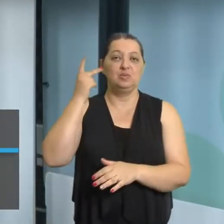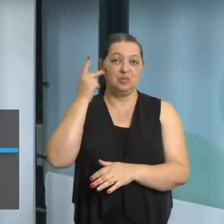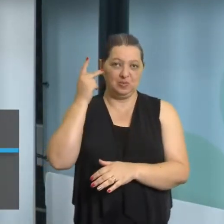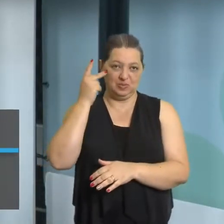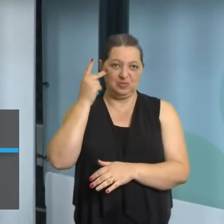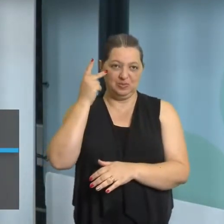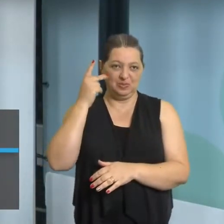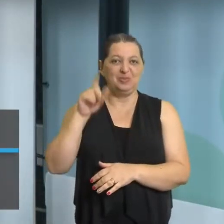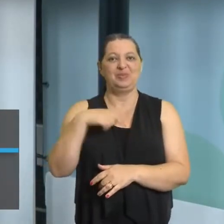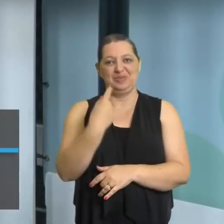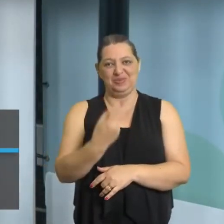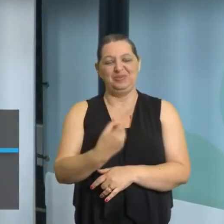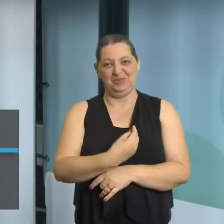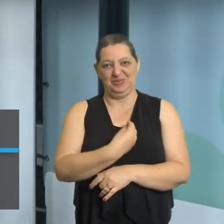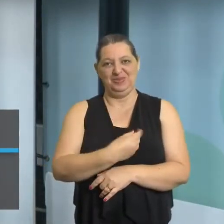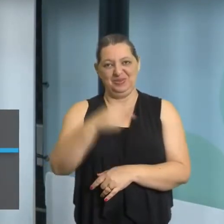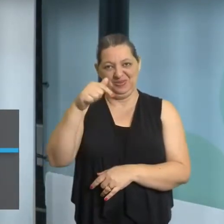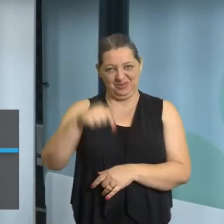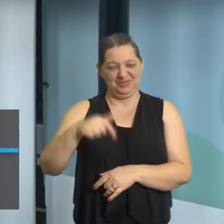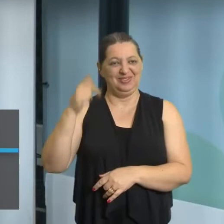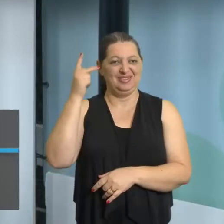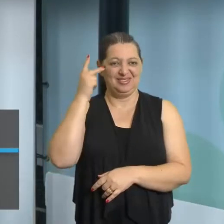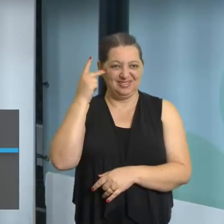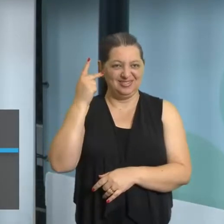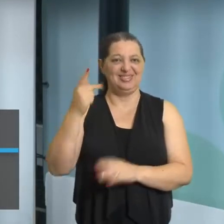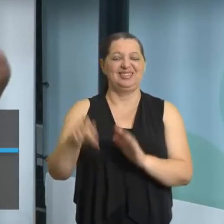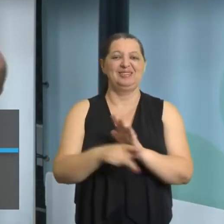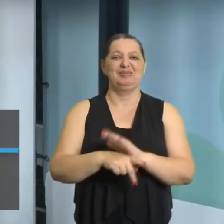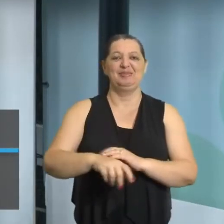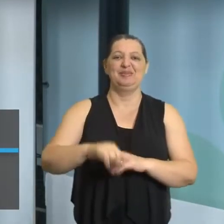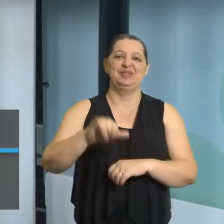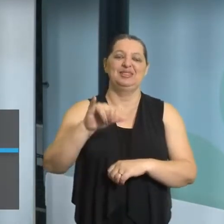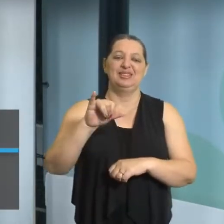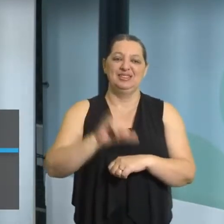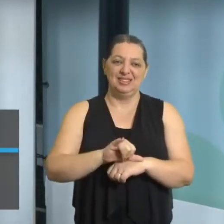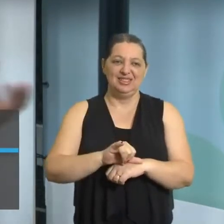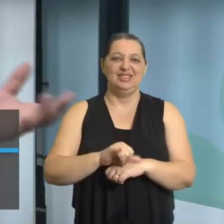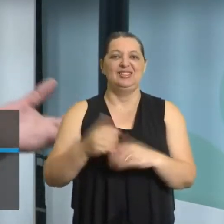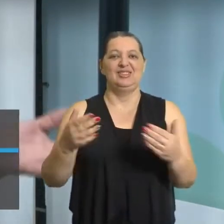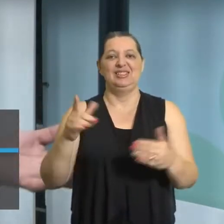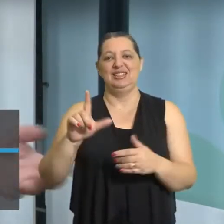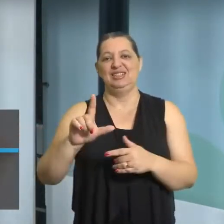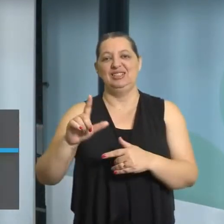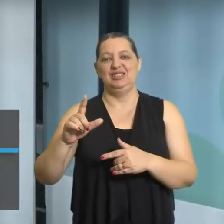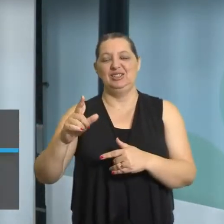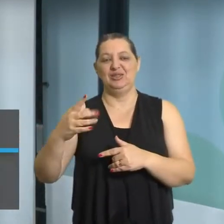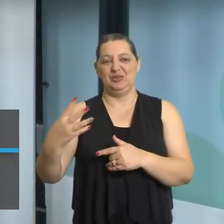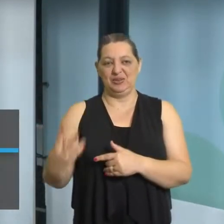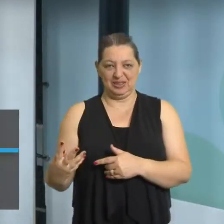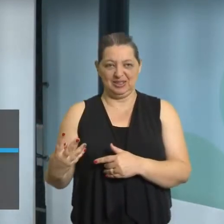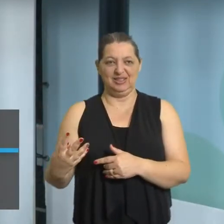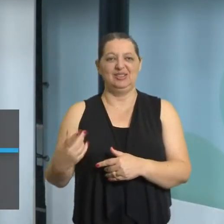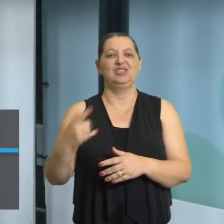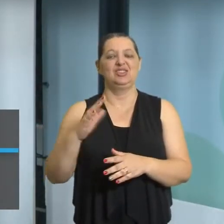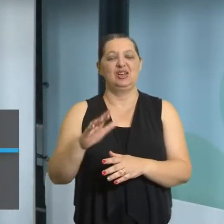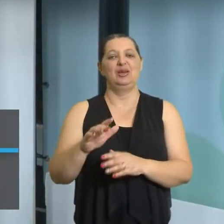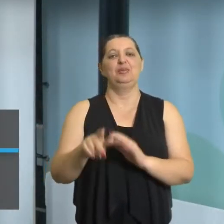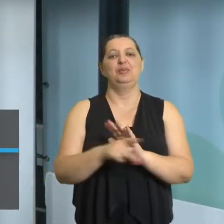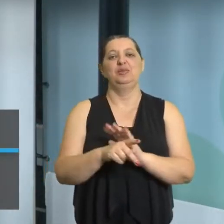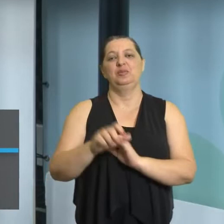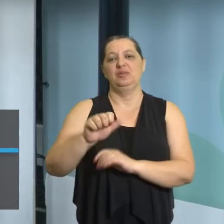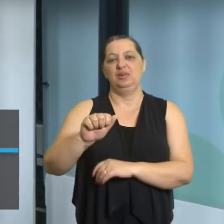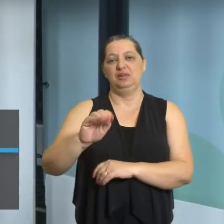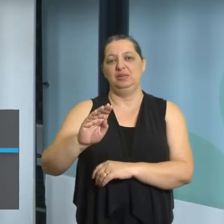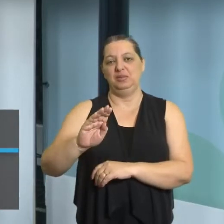que a gente é daqui marquinha aí eu já fui dar centro já foi das quatro agora sou dela espaço já foi do ABC também da